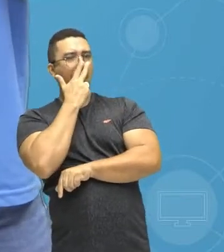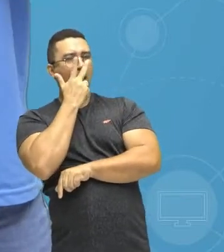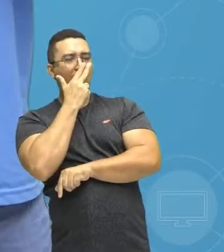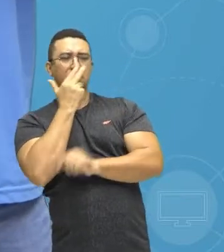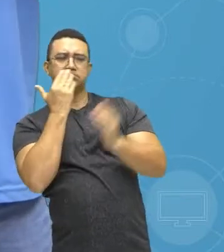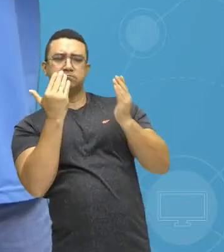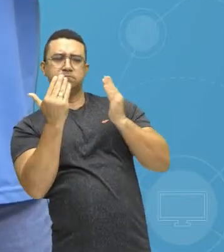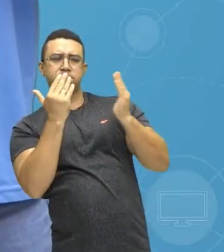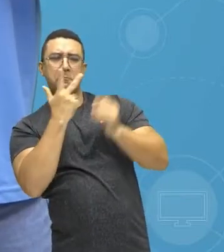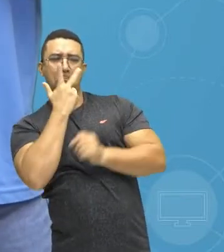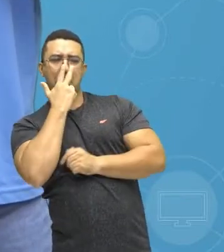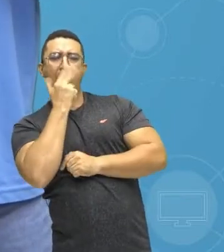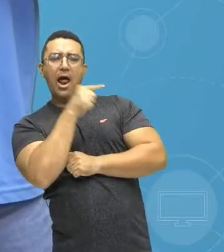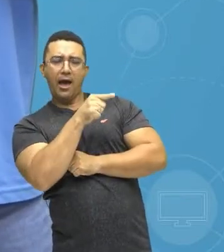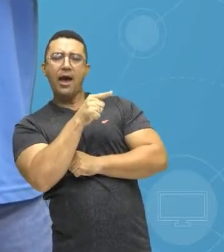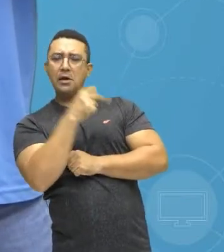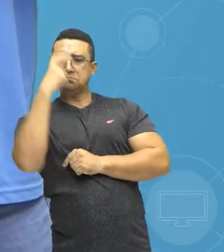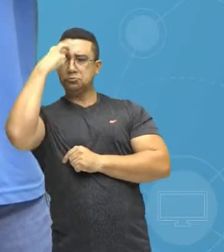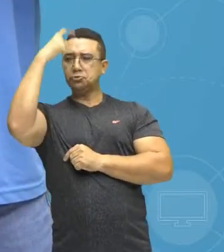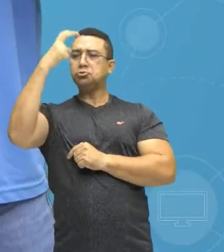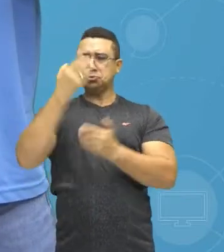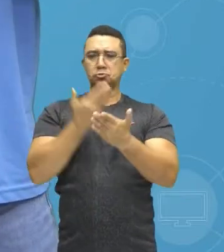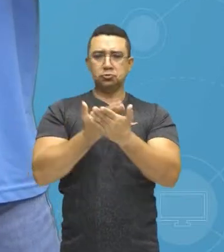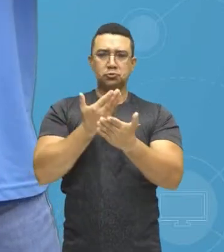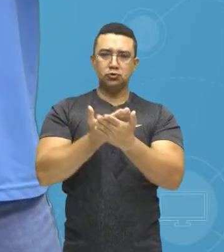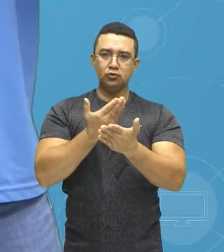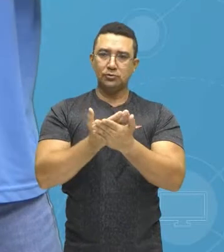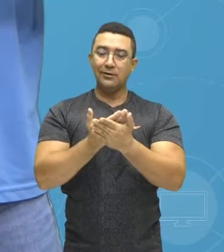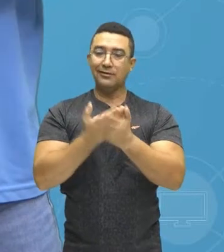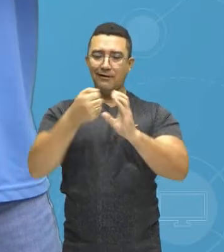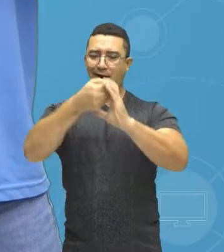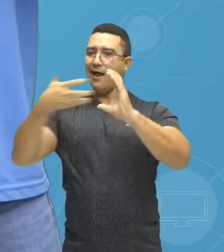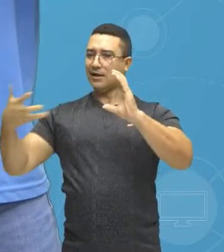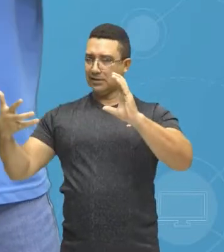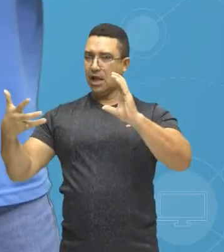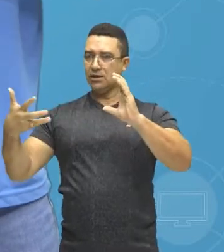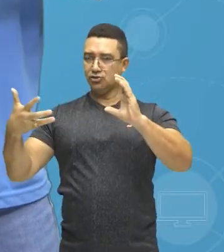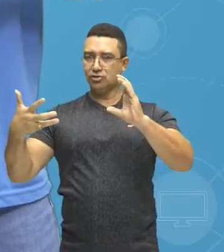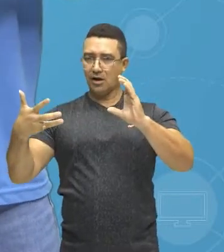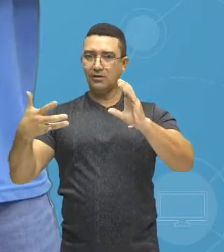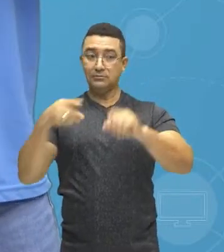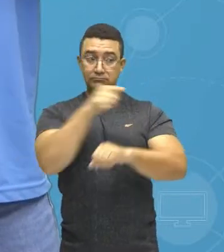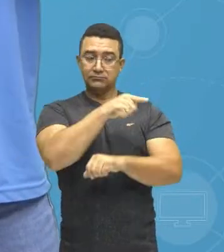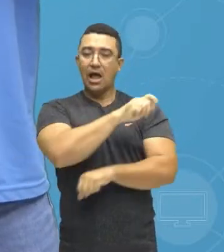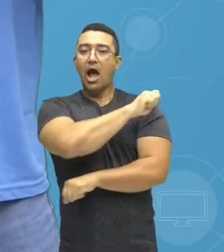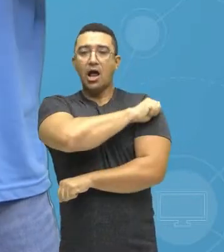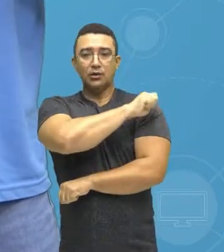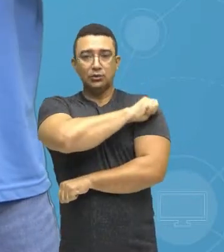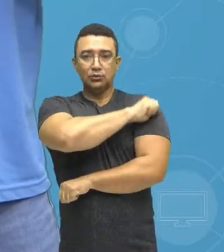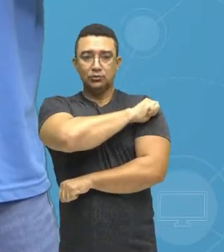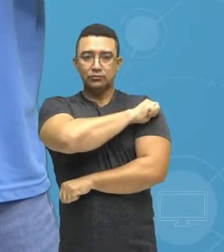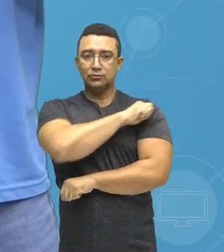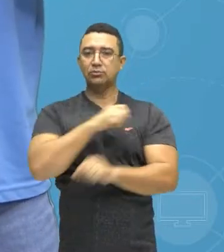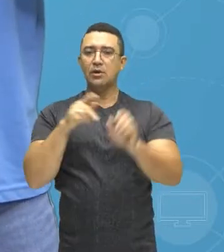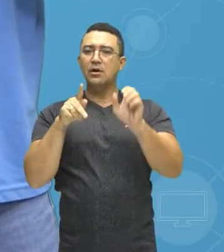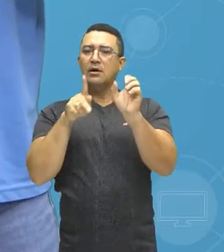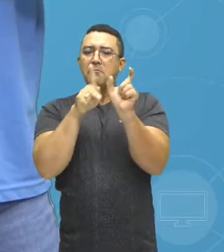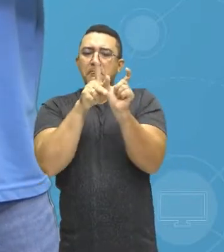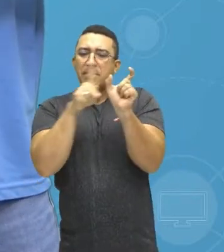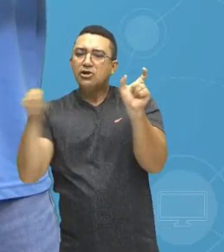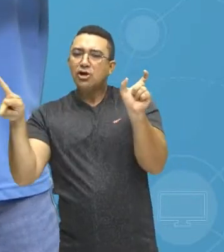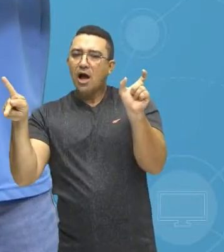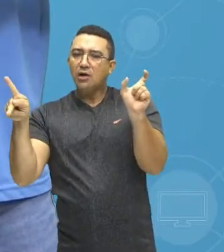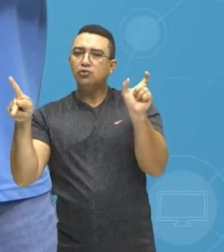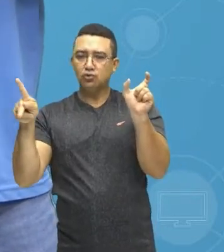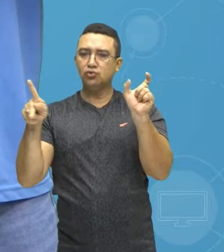Então, notem aí que o estudioso, essa característica, estudioso e participativo, esse predicativo desse